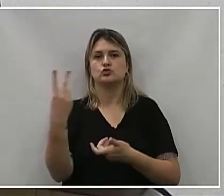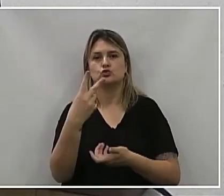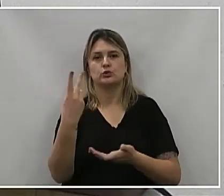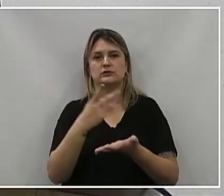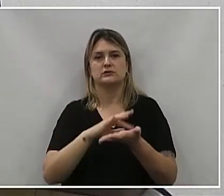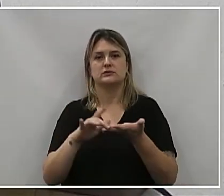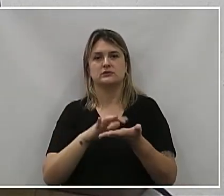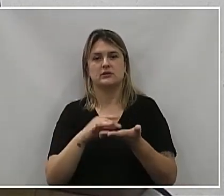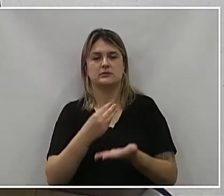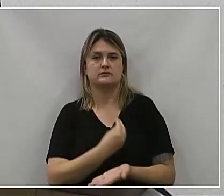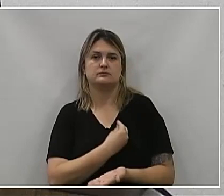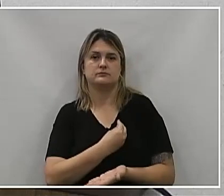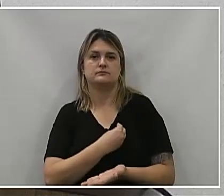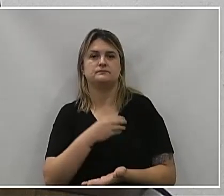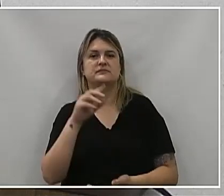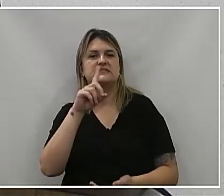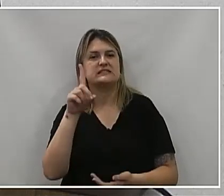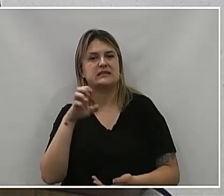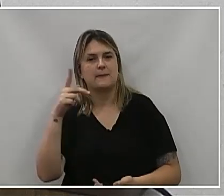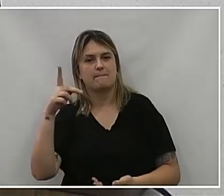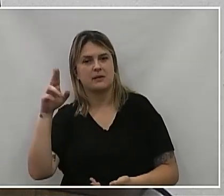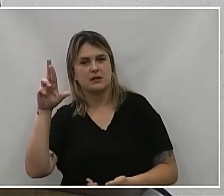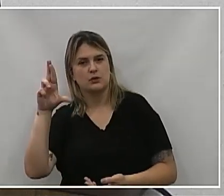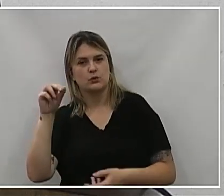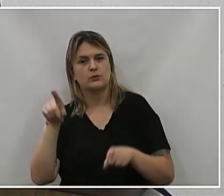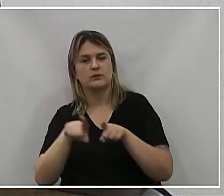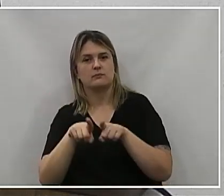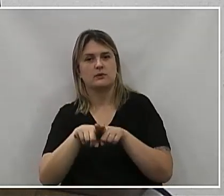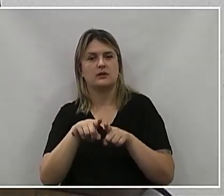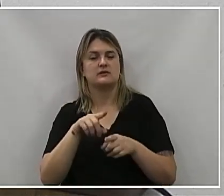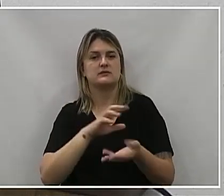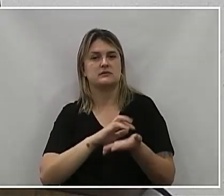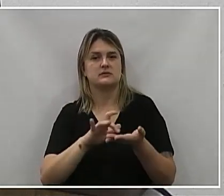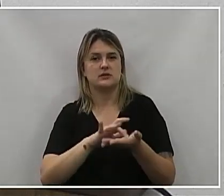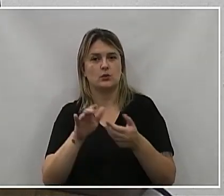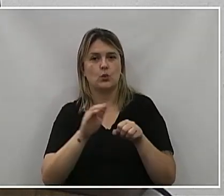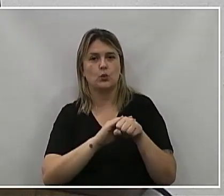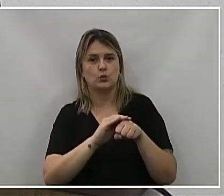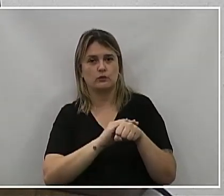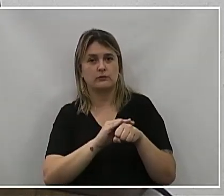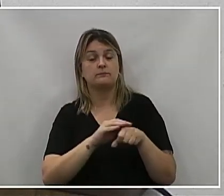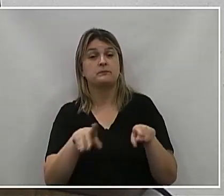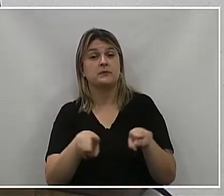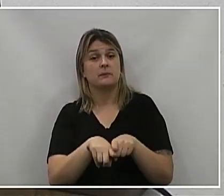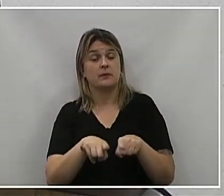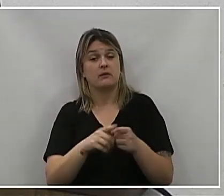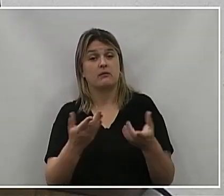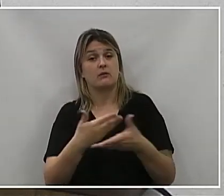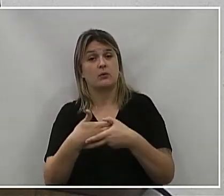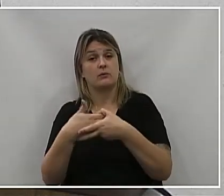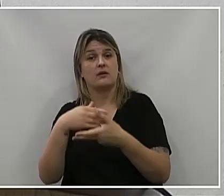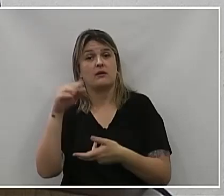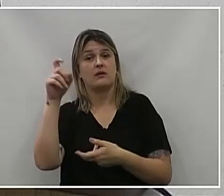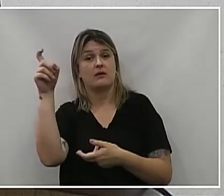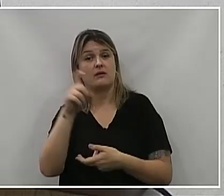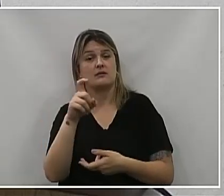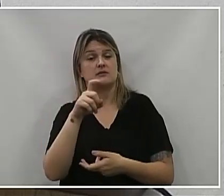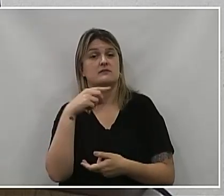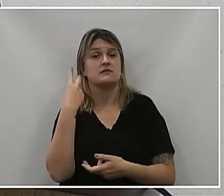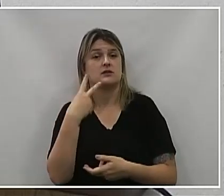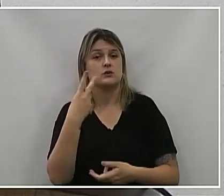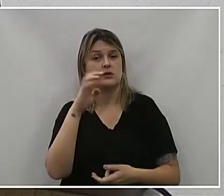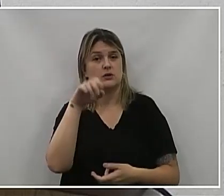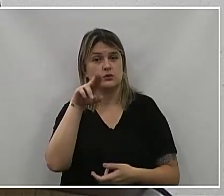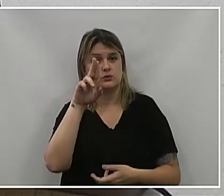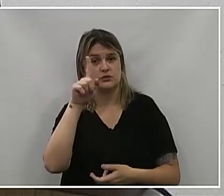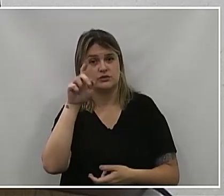que se fazem presente aí, o Zé Pedro e o Cordovan Neto, os meus cumprimentos. Também cumprimentar o ex-vereador Eugênio